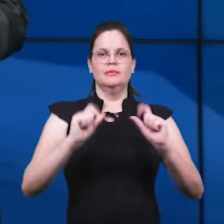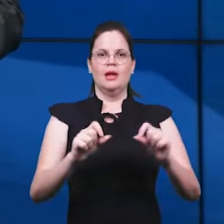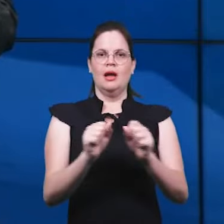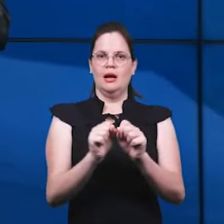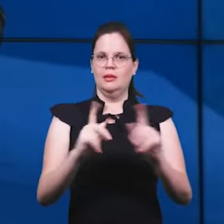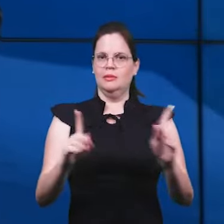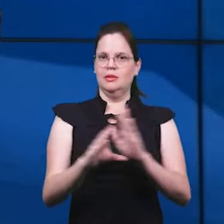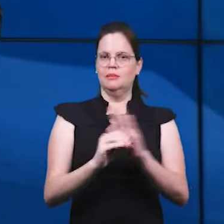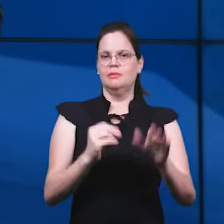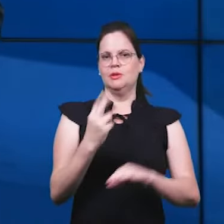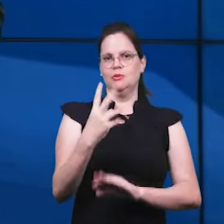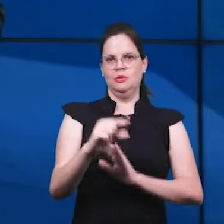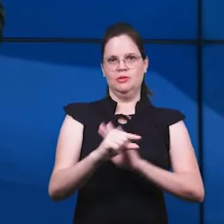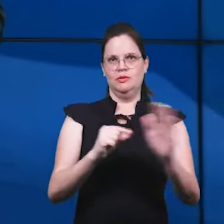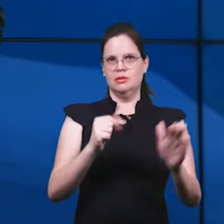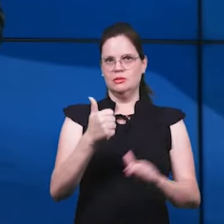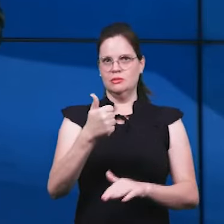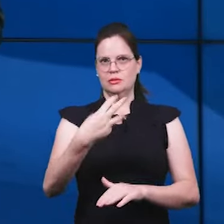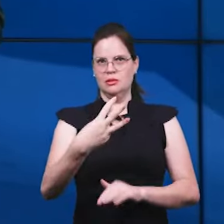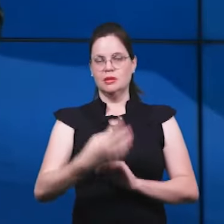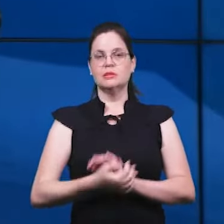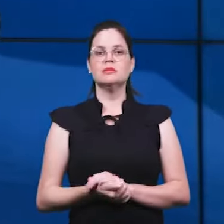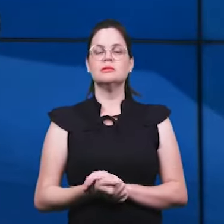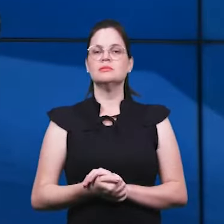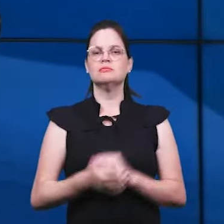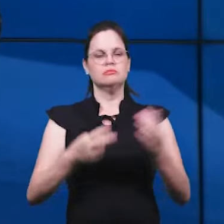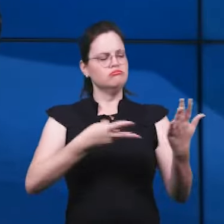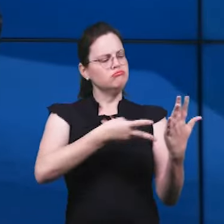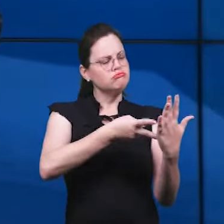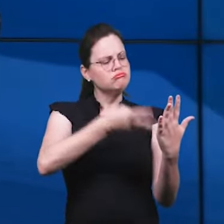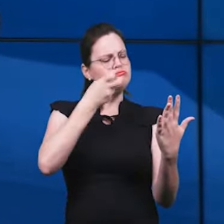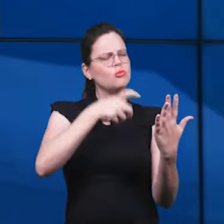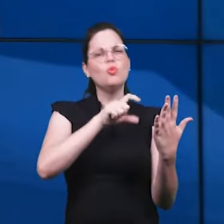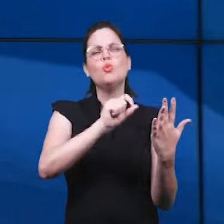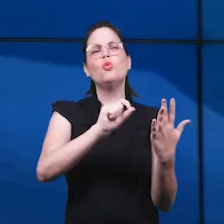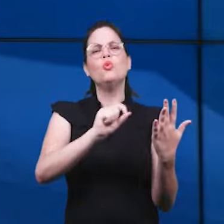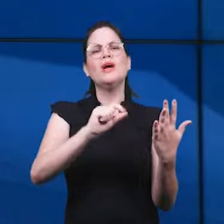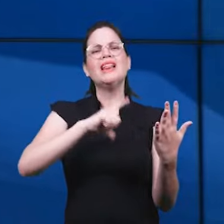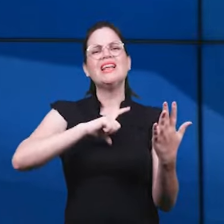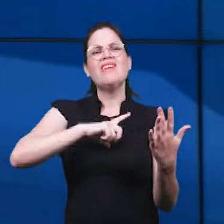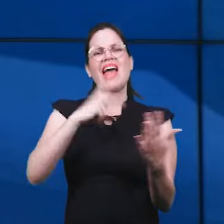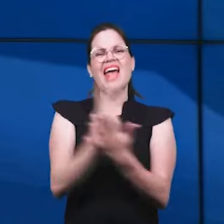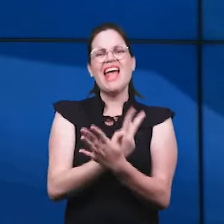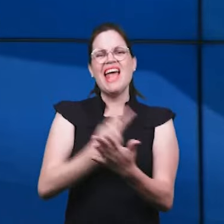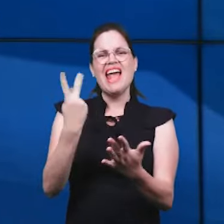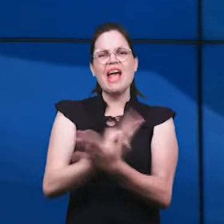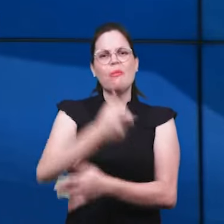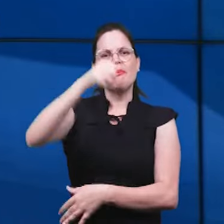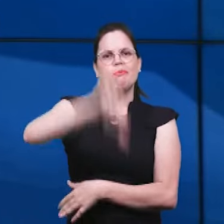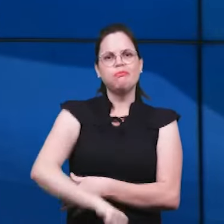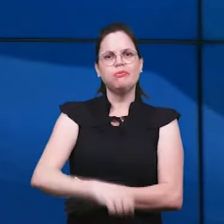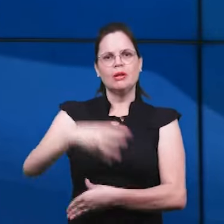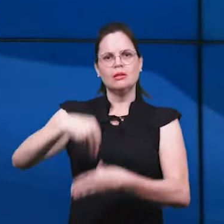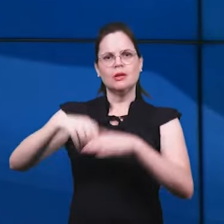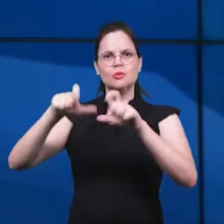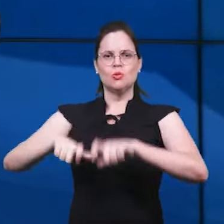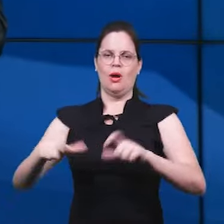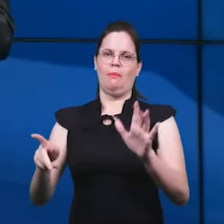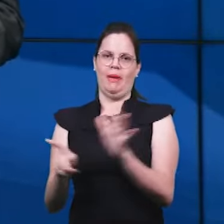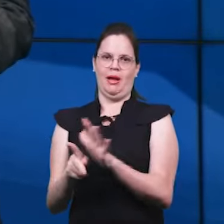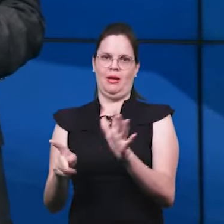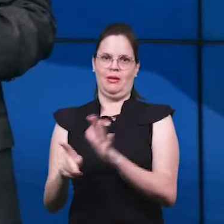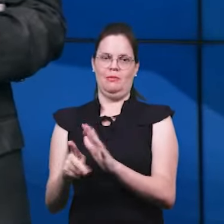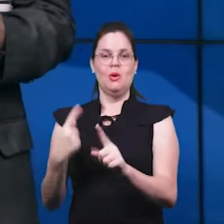Lendo Apocalipse capítulo 2, verso 13, identifique o maior erro cometido pela igreja de Pérgamo